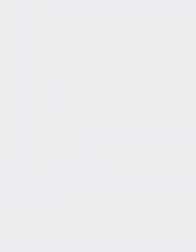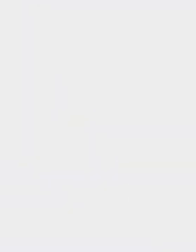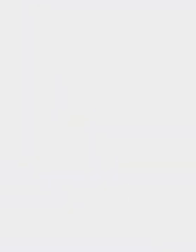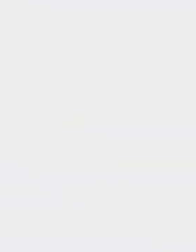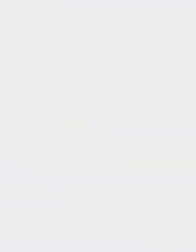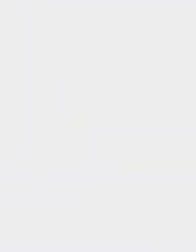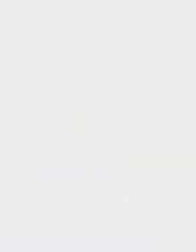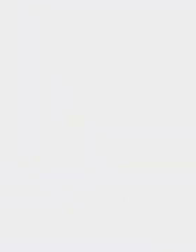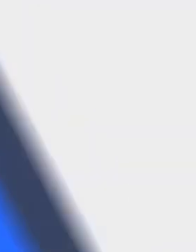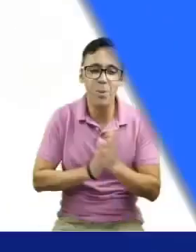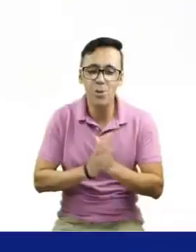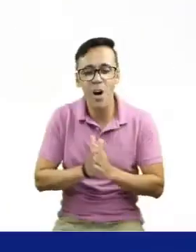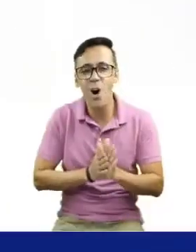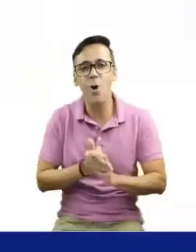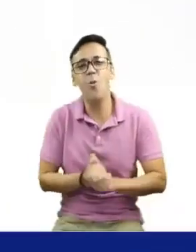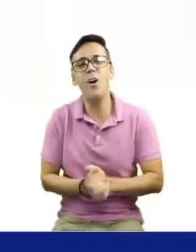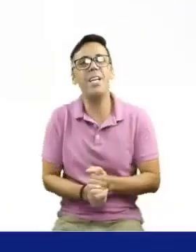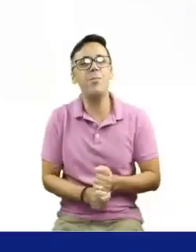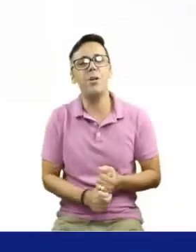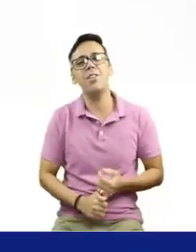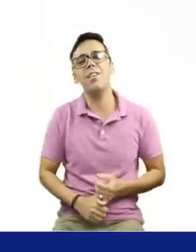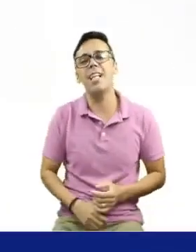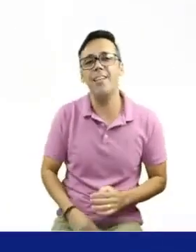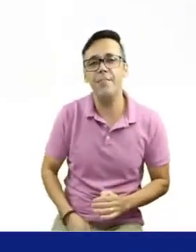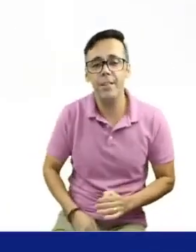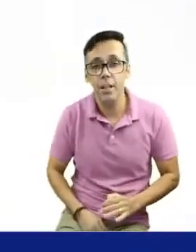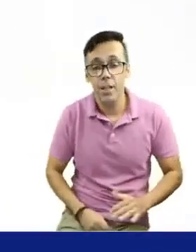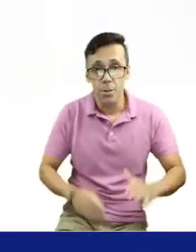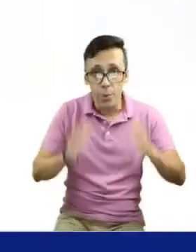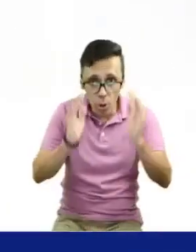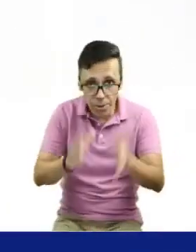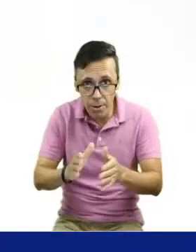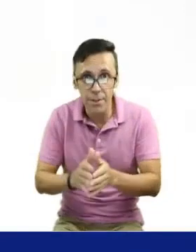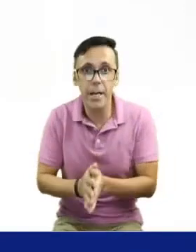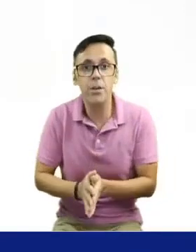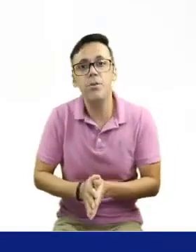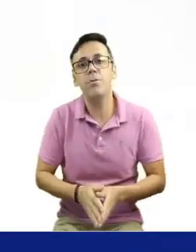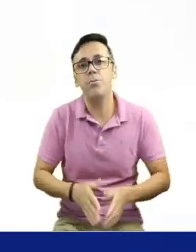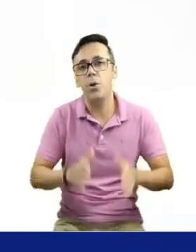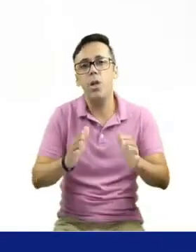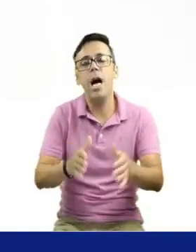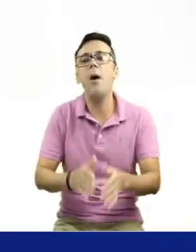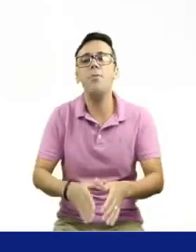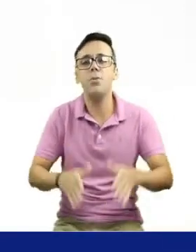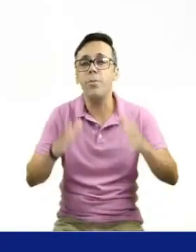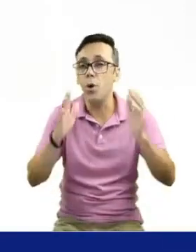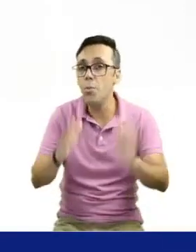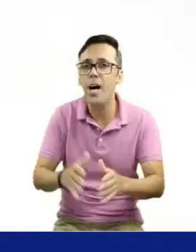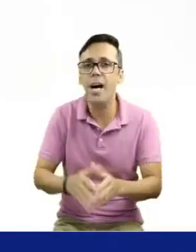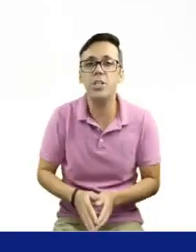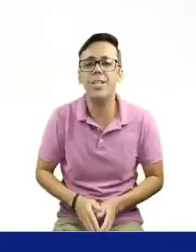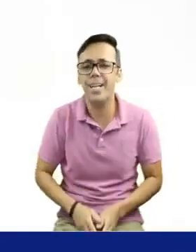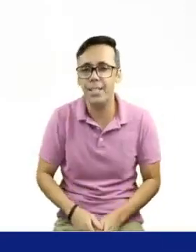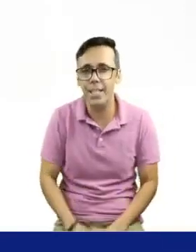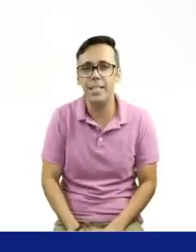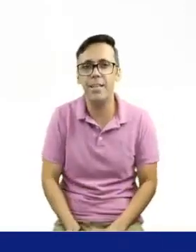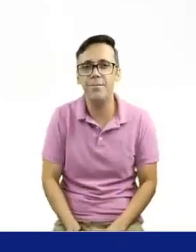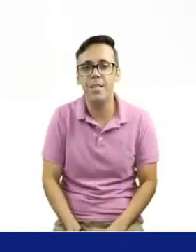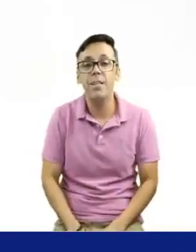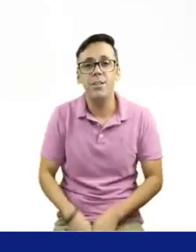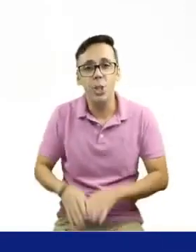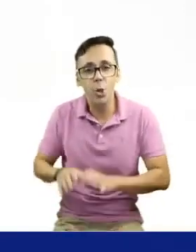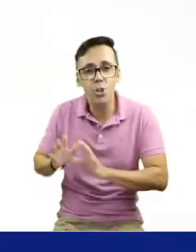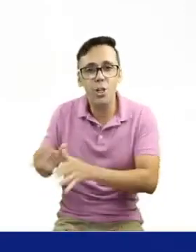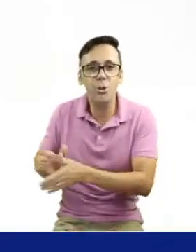e bora pessoal bora aqui para nossa lá em pegou seu caderno pegou lápis chegou borracha